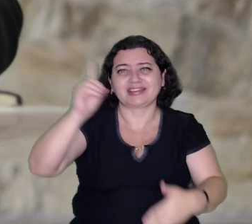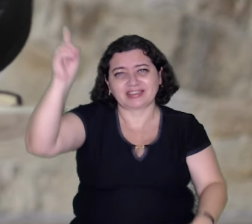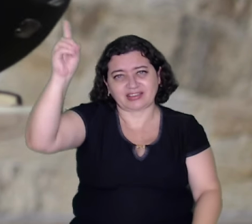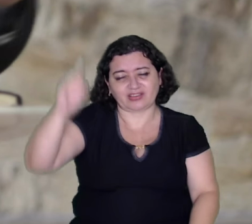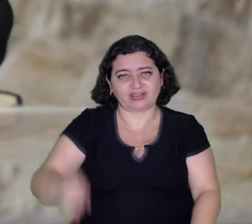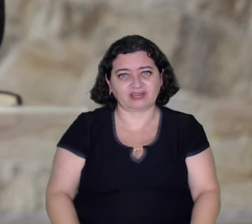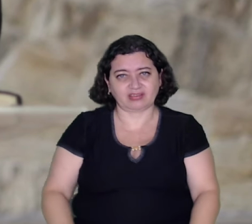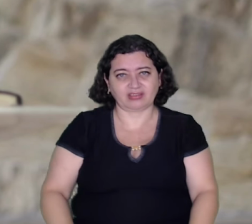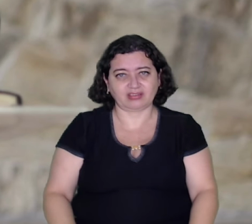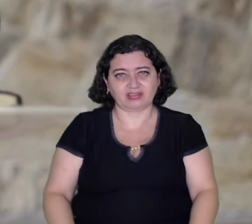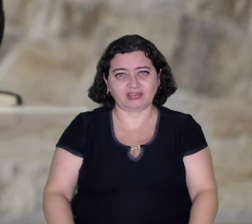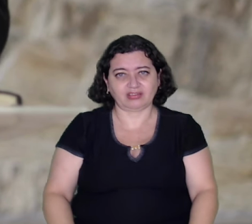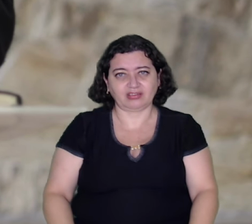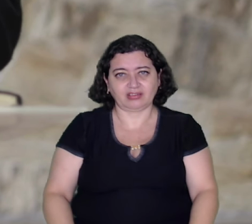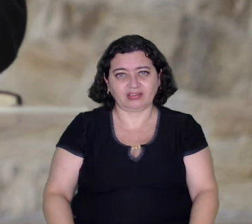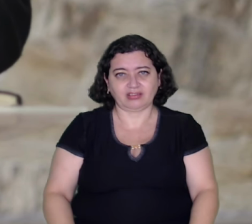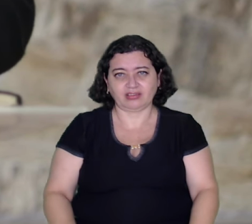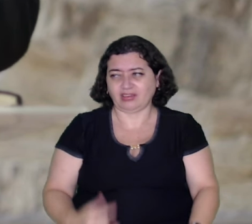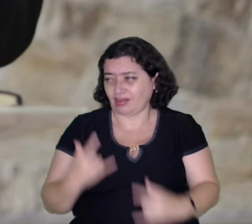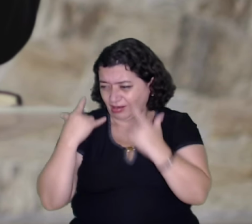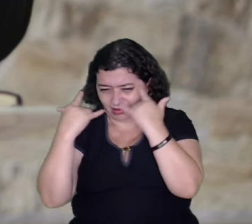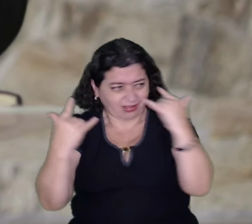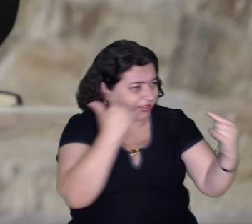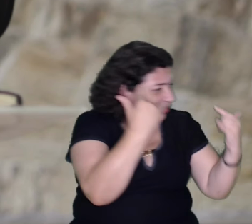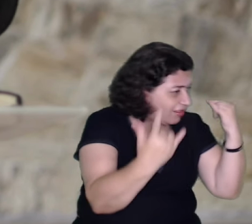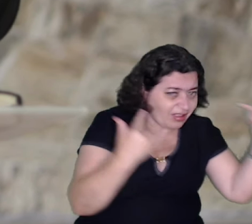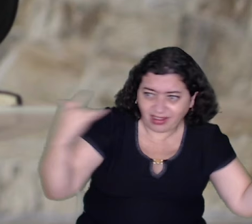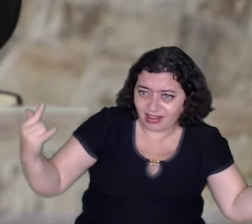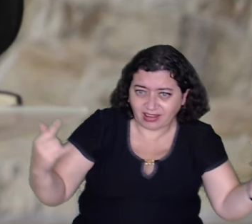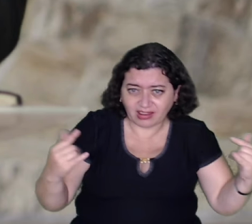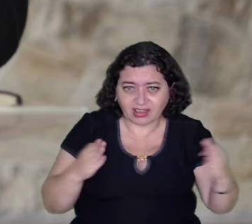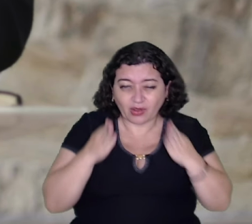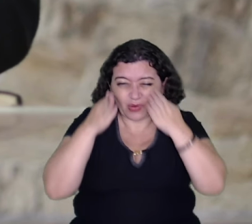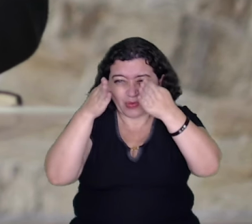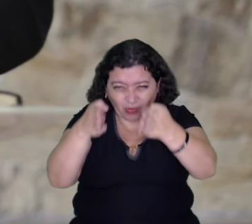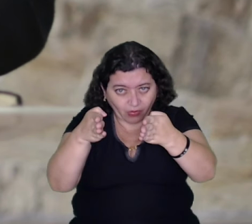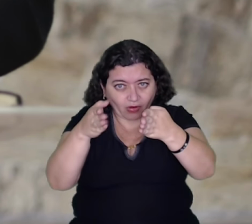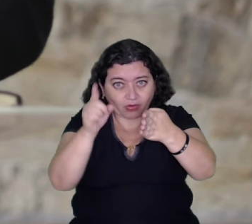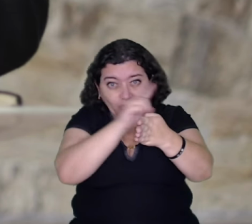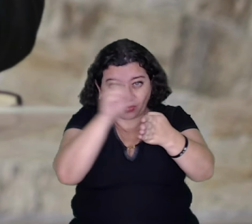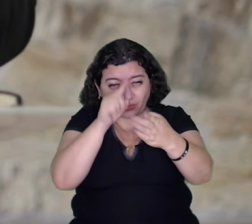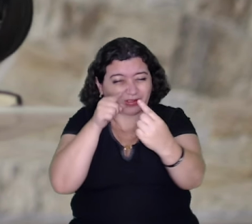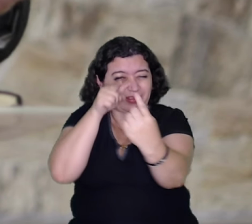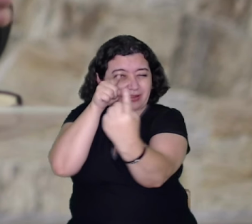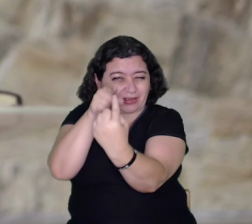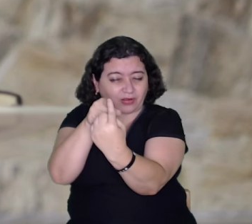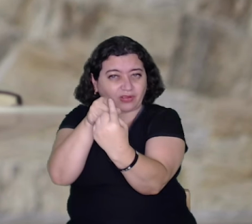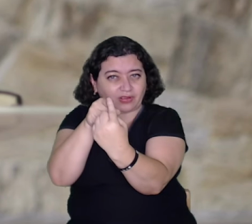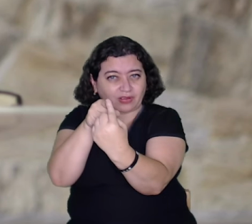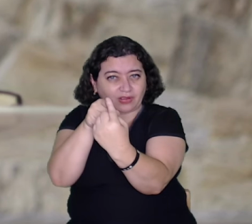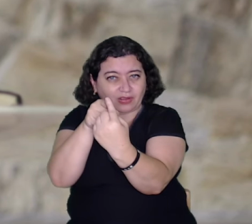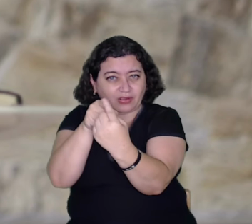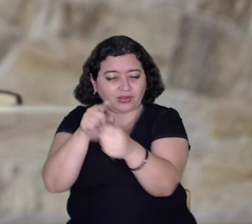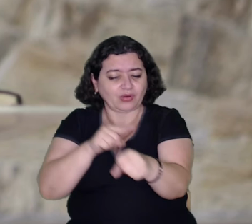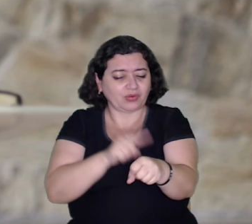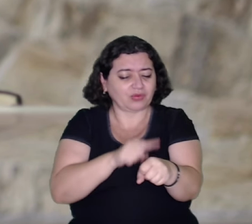se distraia com nada. Deixe que nada tire o seu foco. Você está passando um tempo aqui.